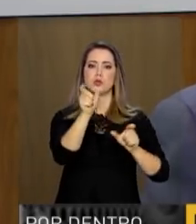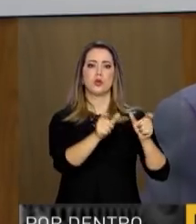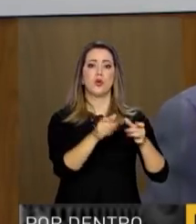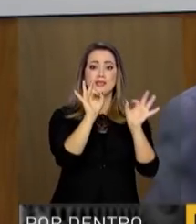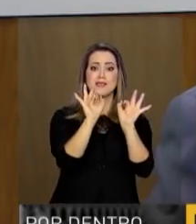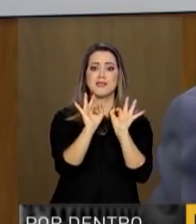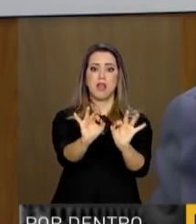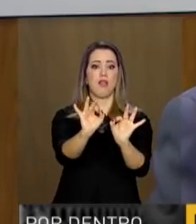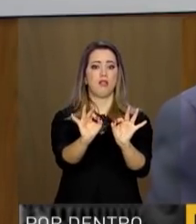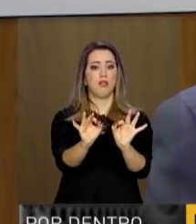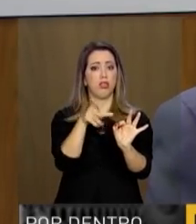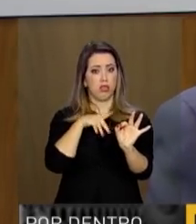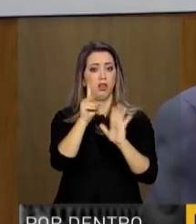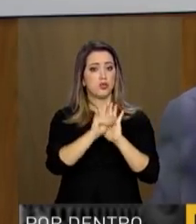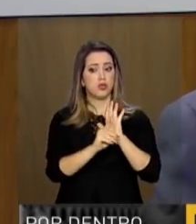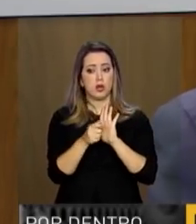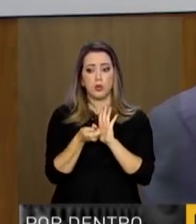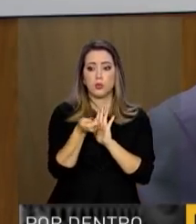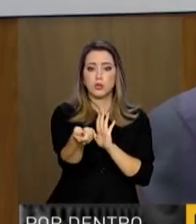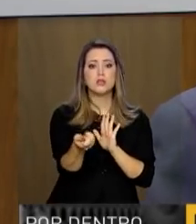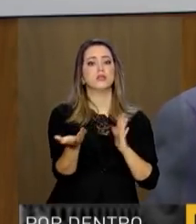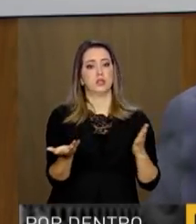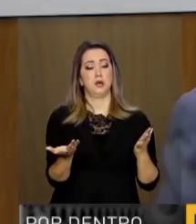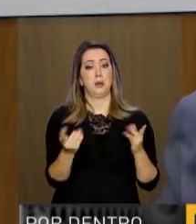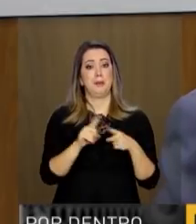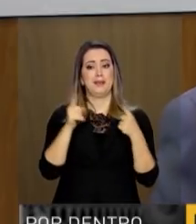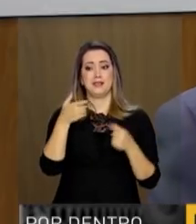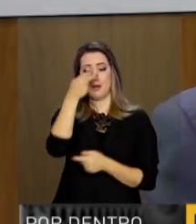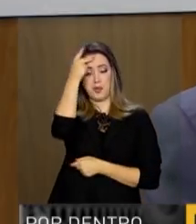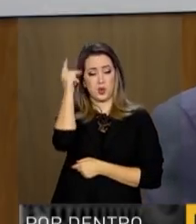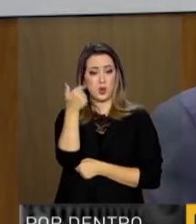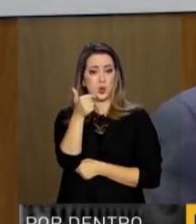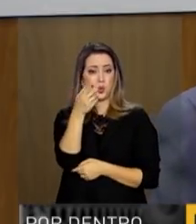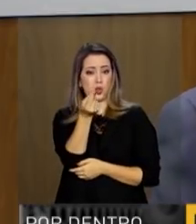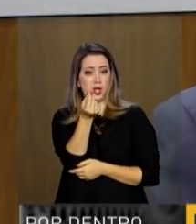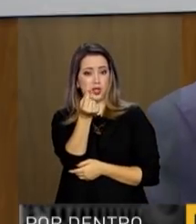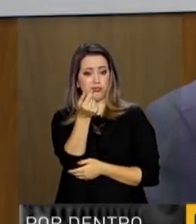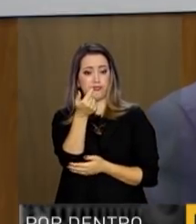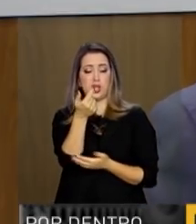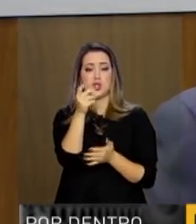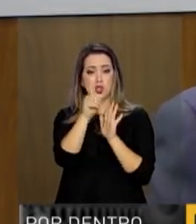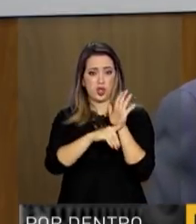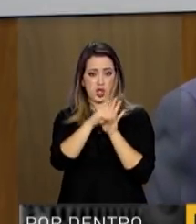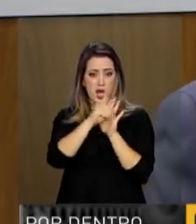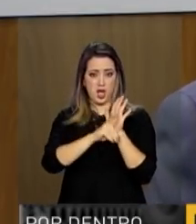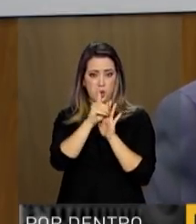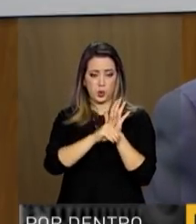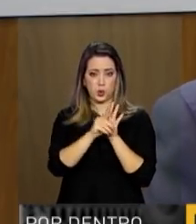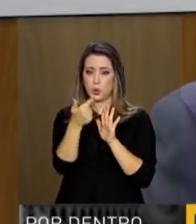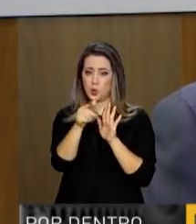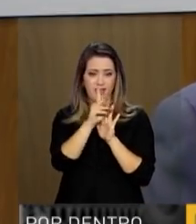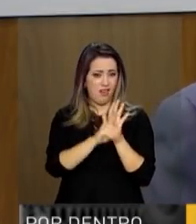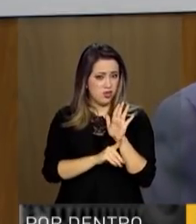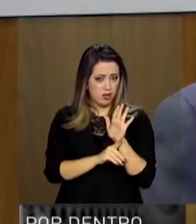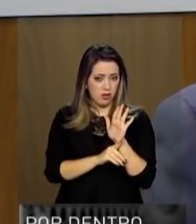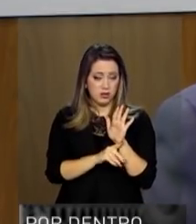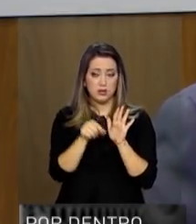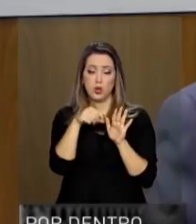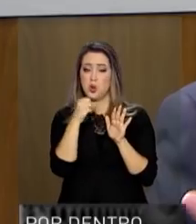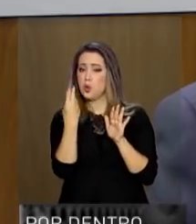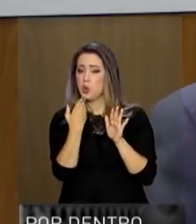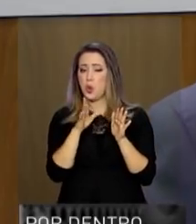para quem tenha o direito a receber o benefício. Então, se a pessoa não tem mais o direito a receber o benefício, ou por por